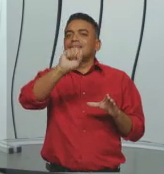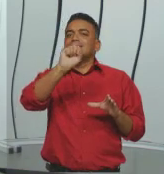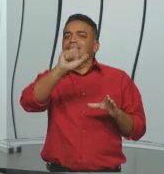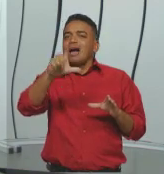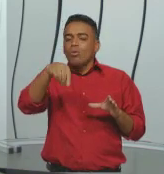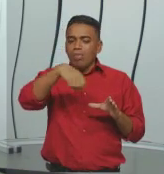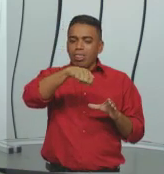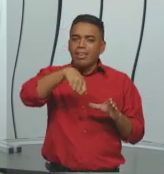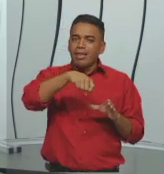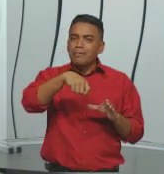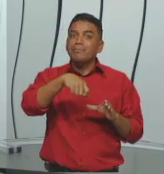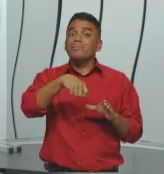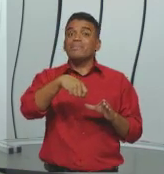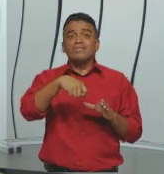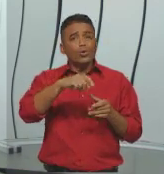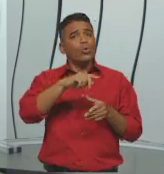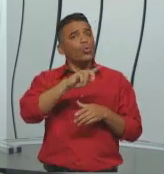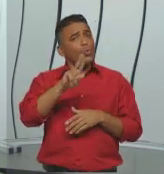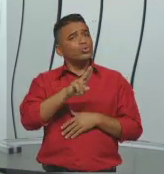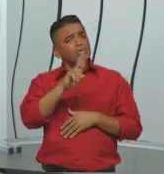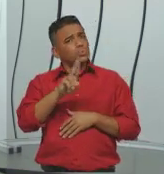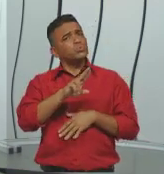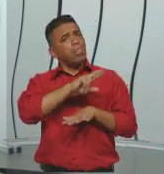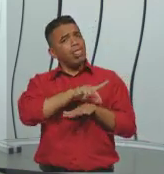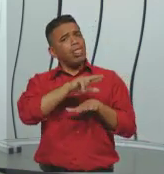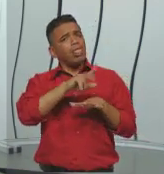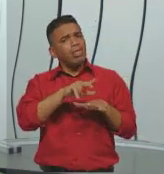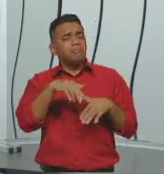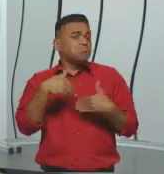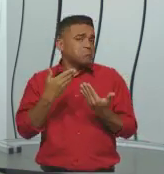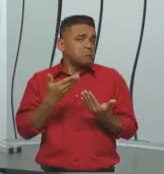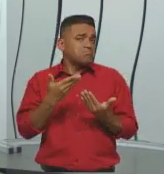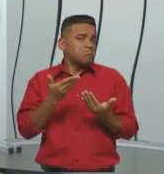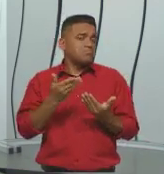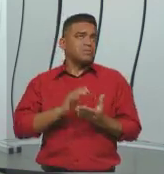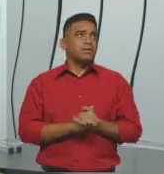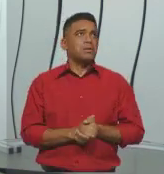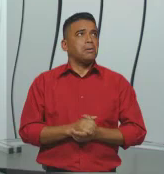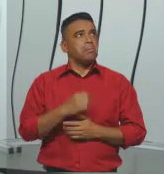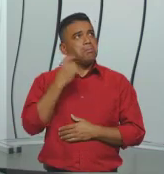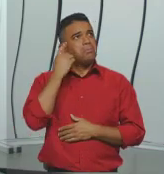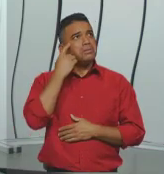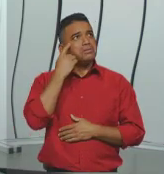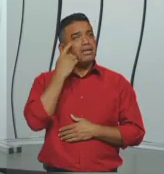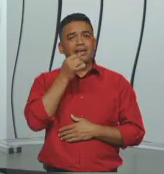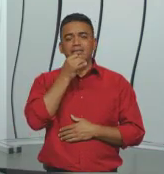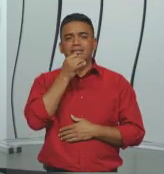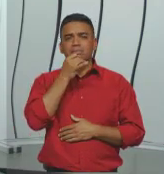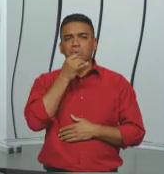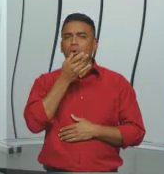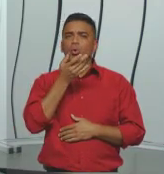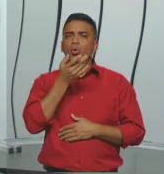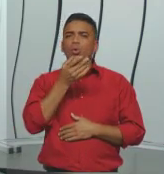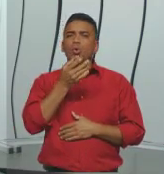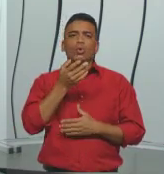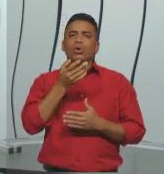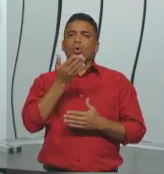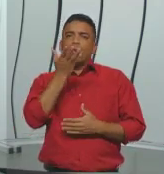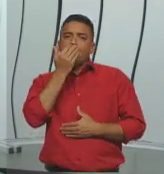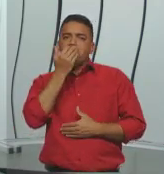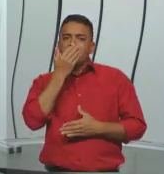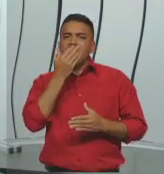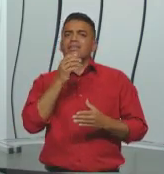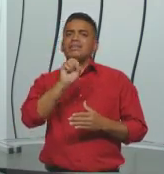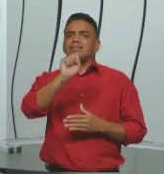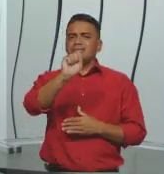um monte de coisa, né? Bom, basicamente eu posso pensar em tempero. Eu vou temperar os alimentos